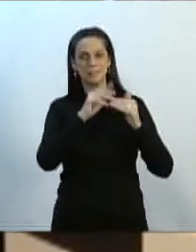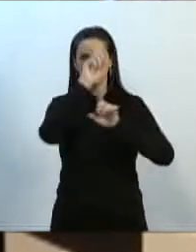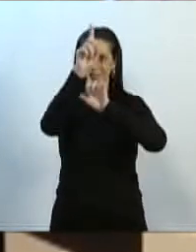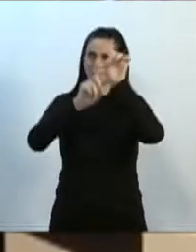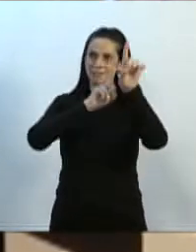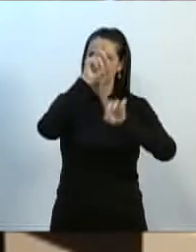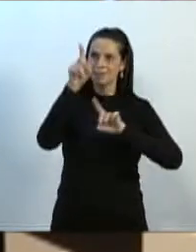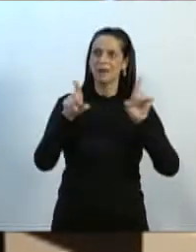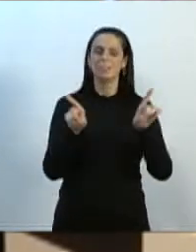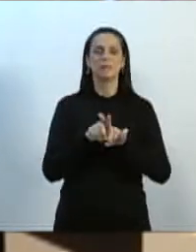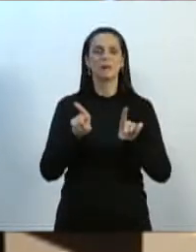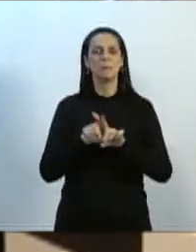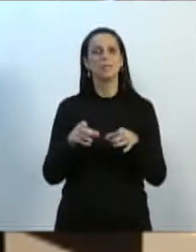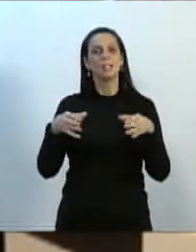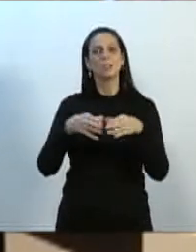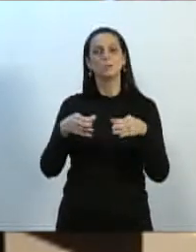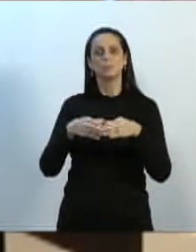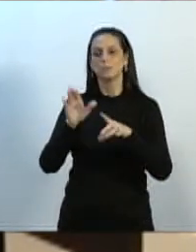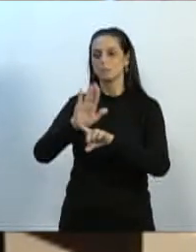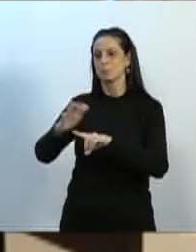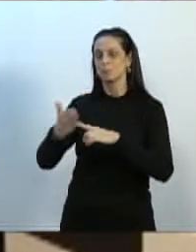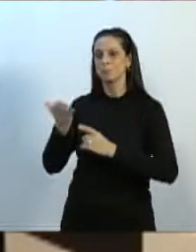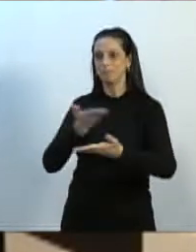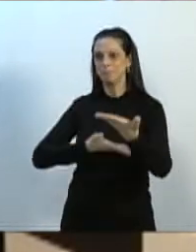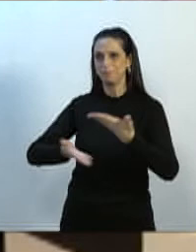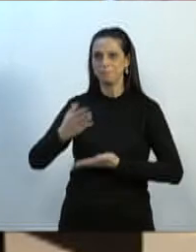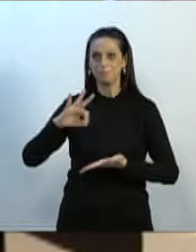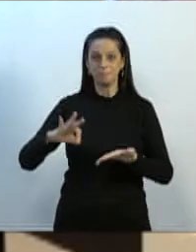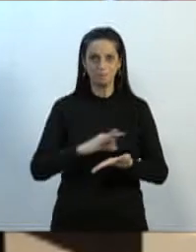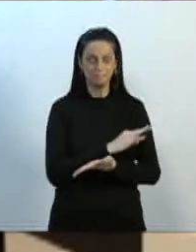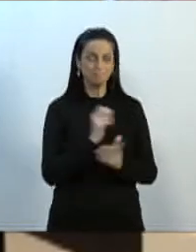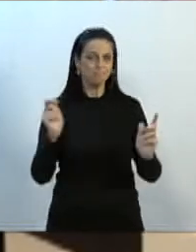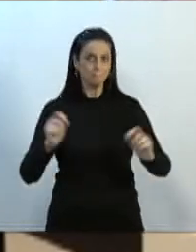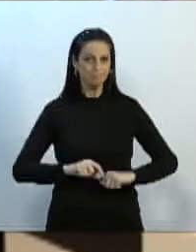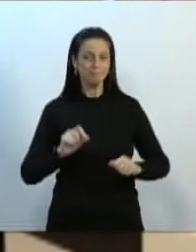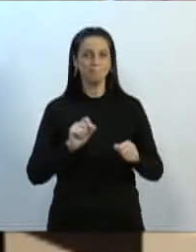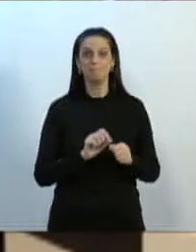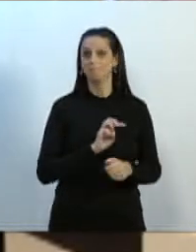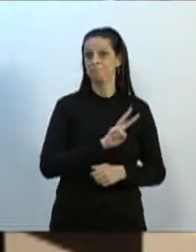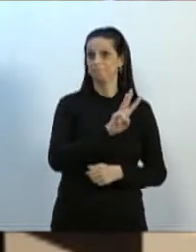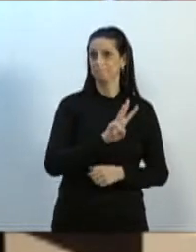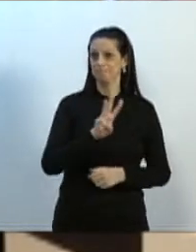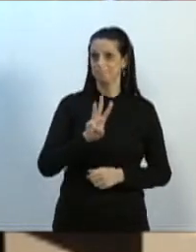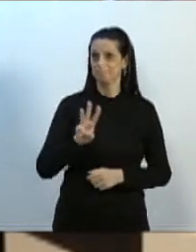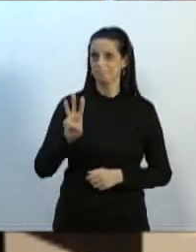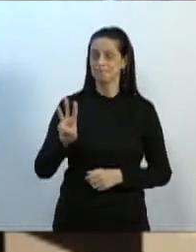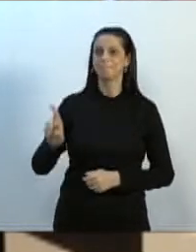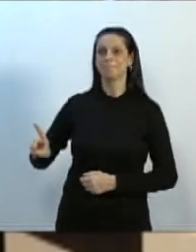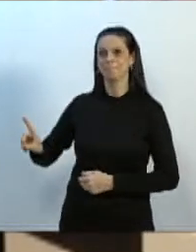e do espírito colaborativo. As inscrições podem ser feitas por meio do site